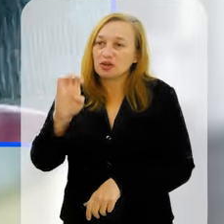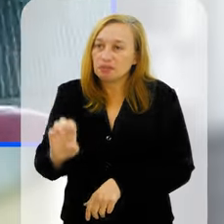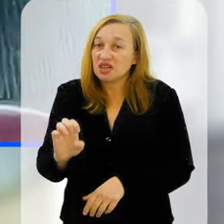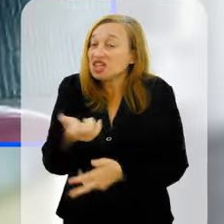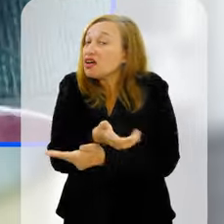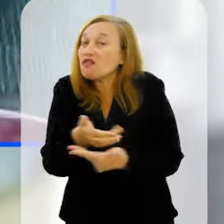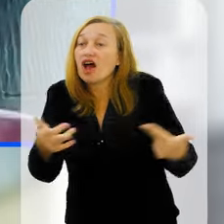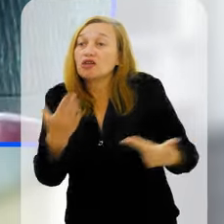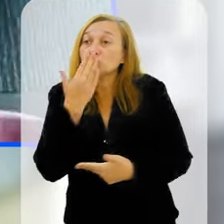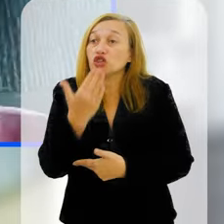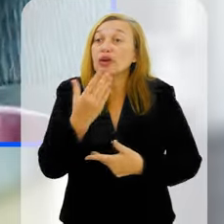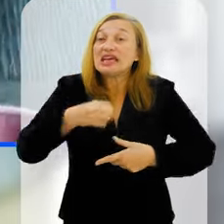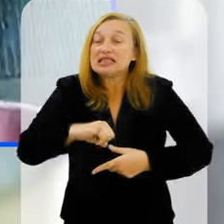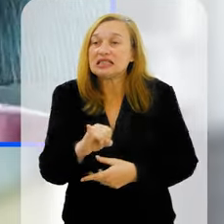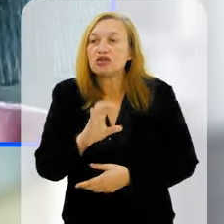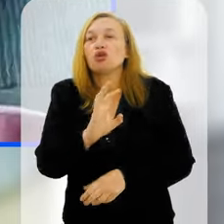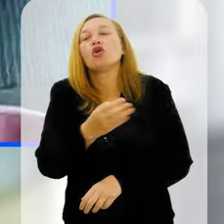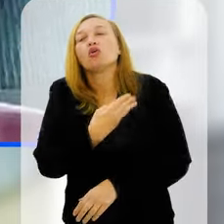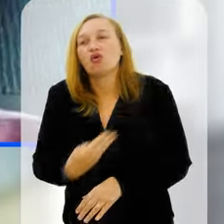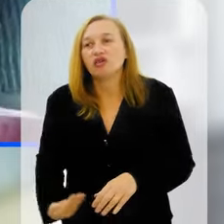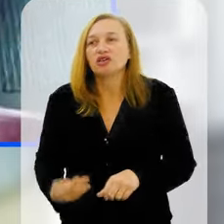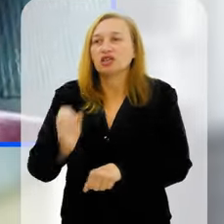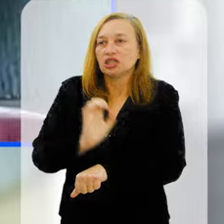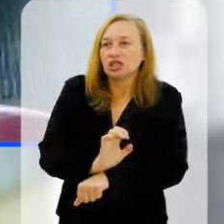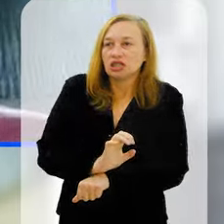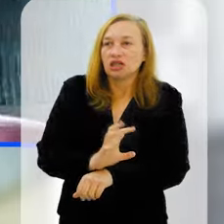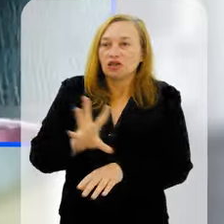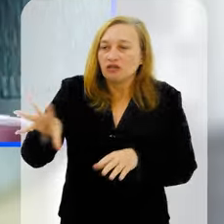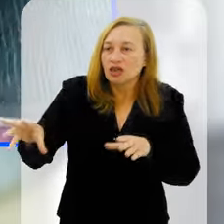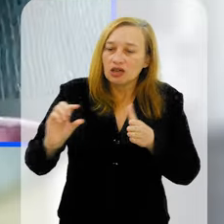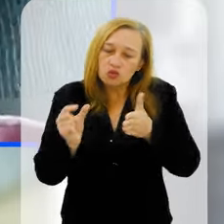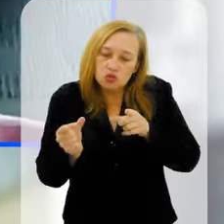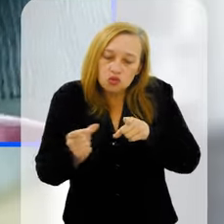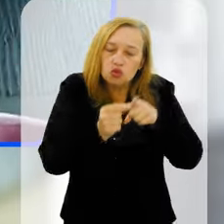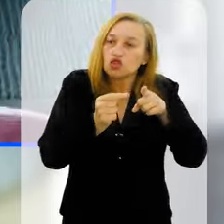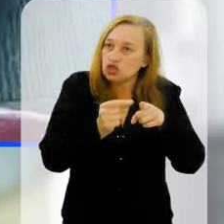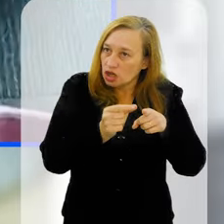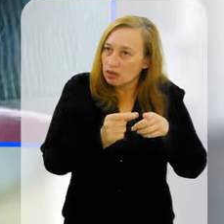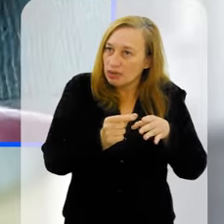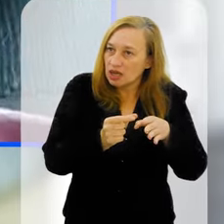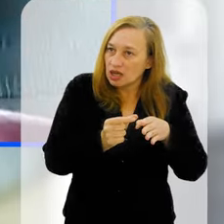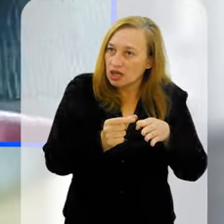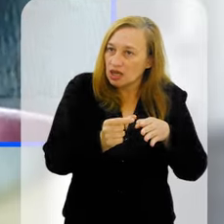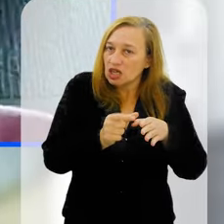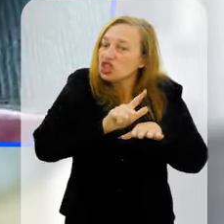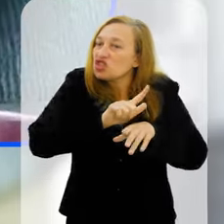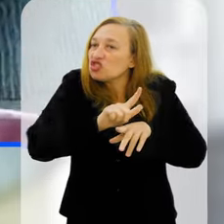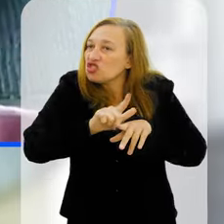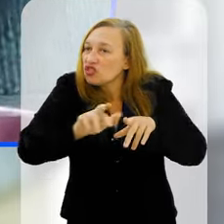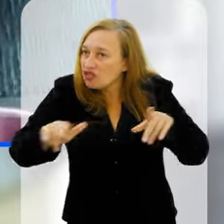porque há vários tipos de chip. Então, se o governo do estado ou outras cidades resolverem colocar um chip